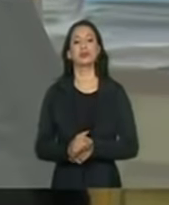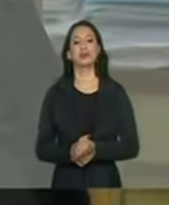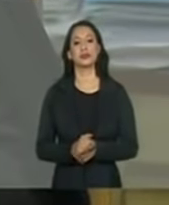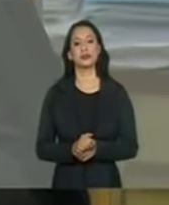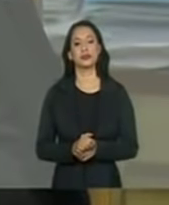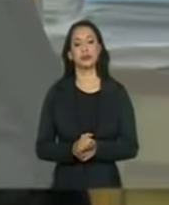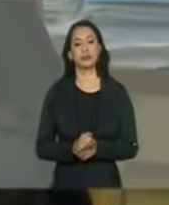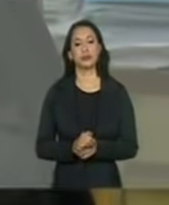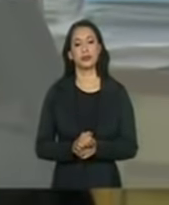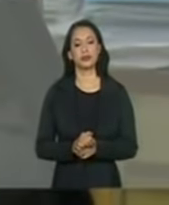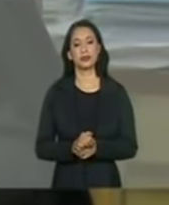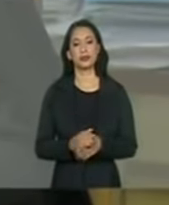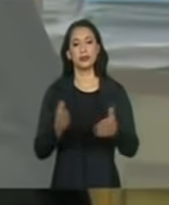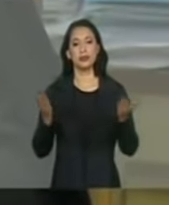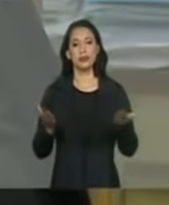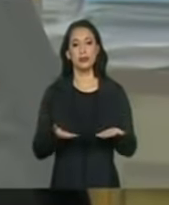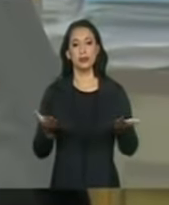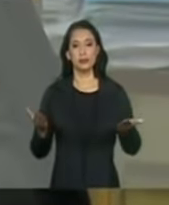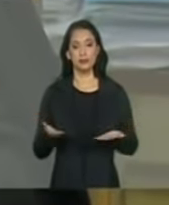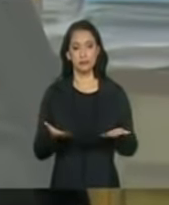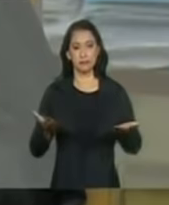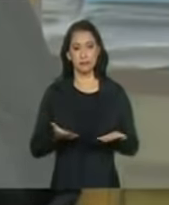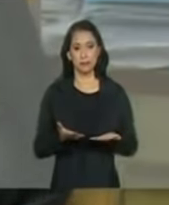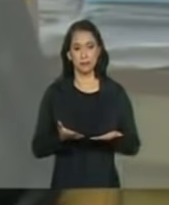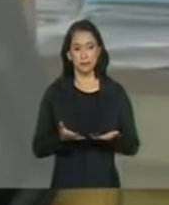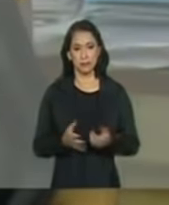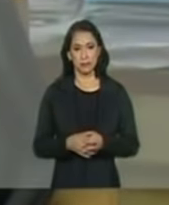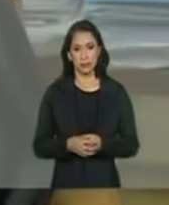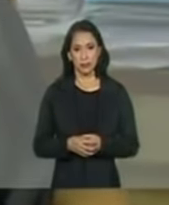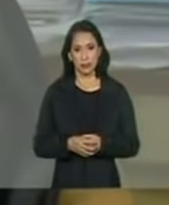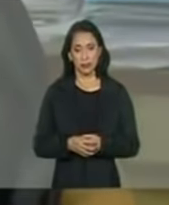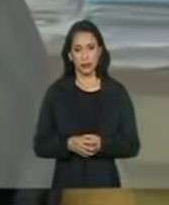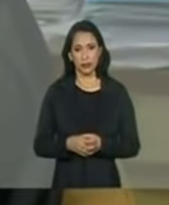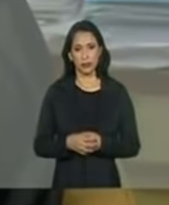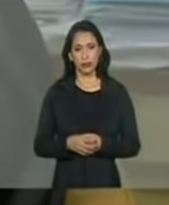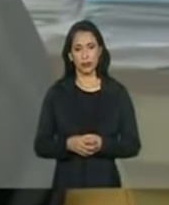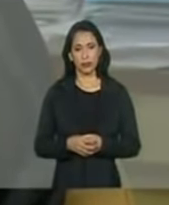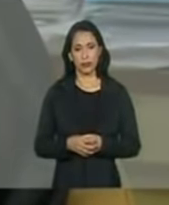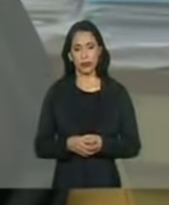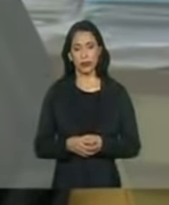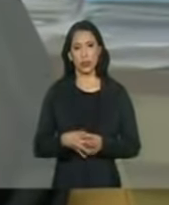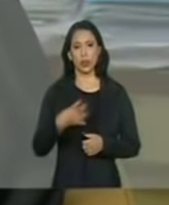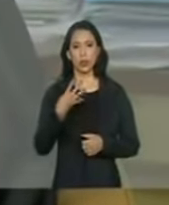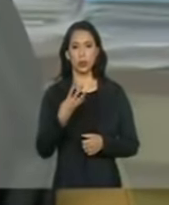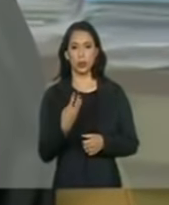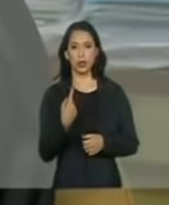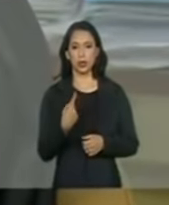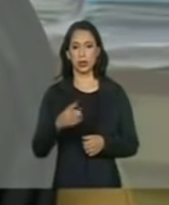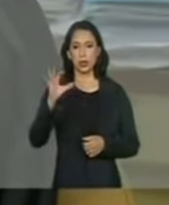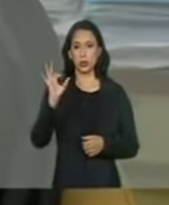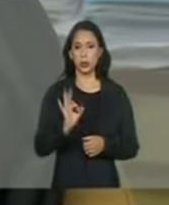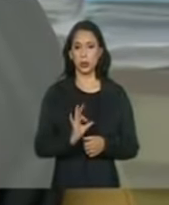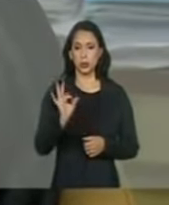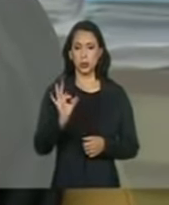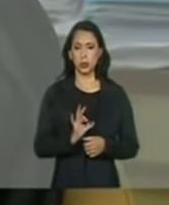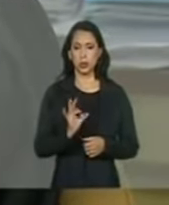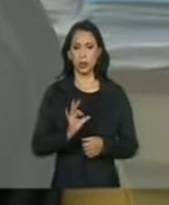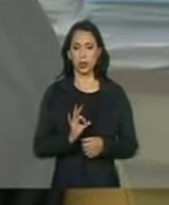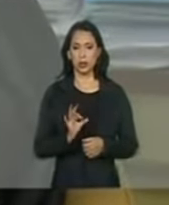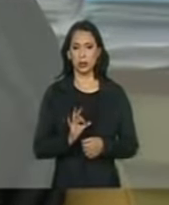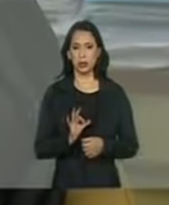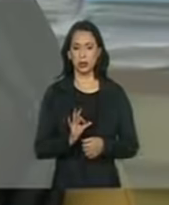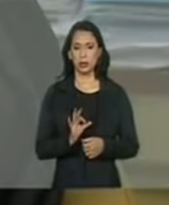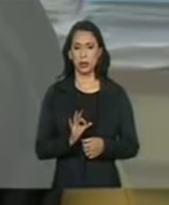nossos presídios hoje alguma coisa com 830 mil presos dos quais 41 por cento portanto alguma coisa perto de